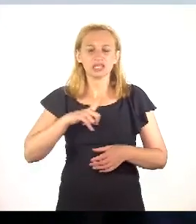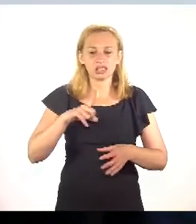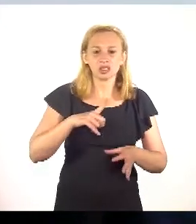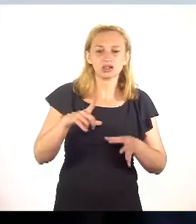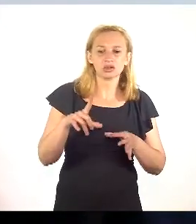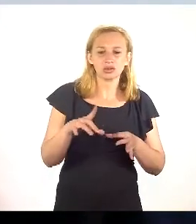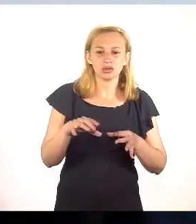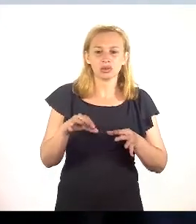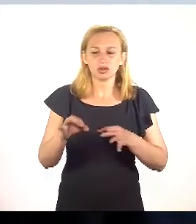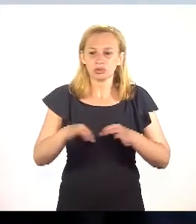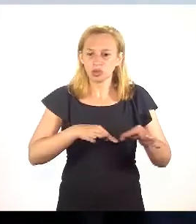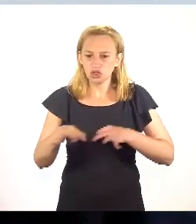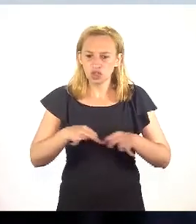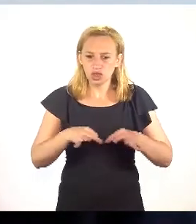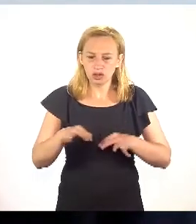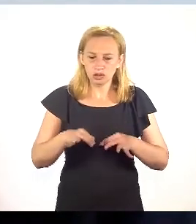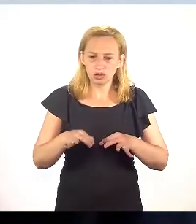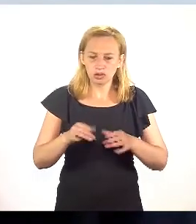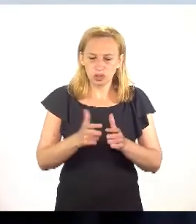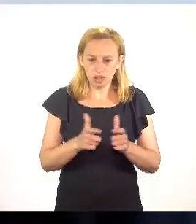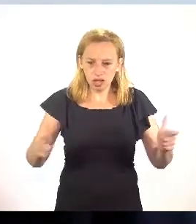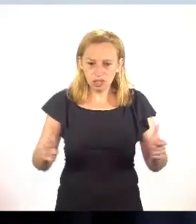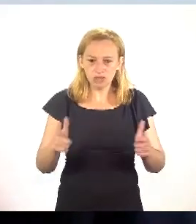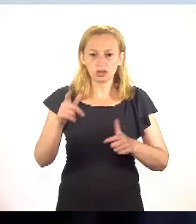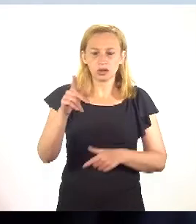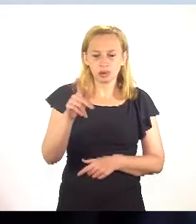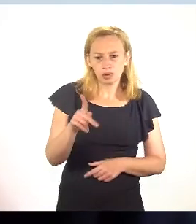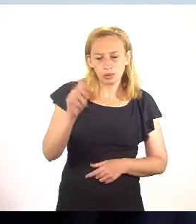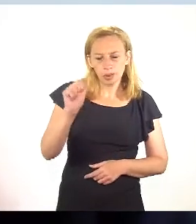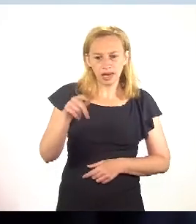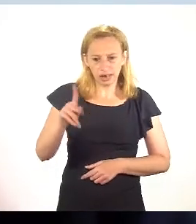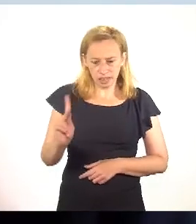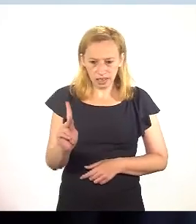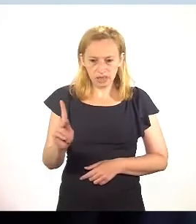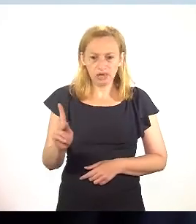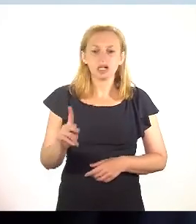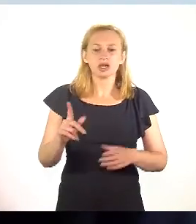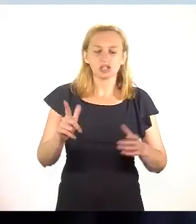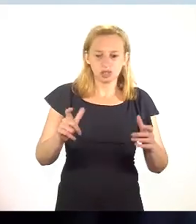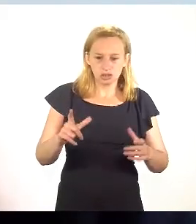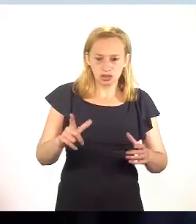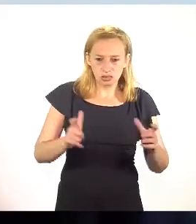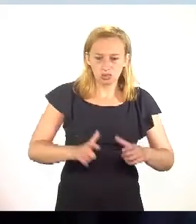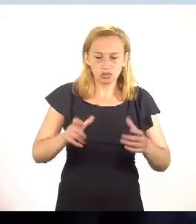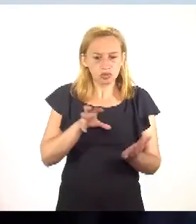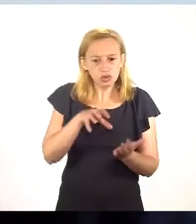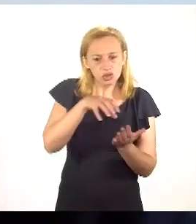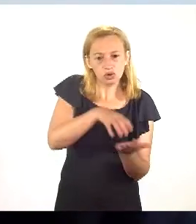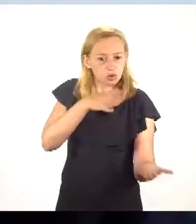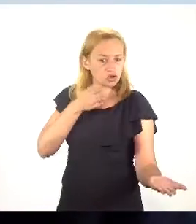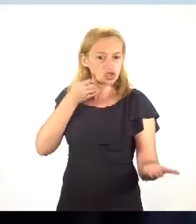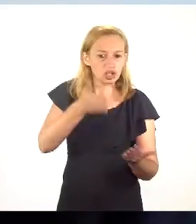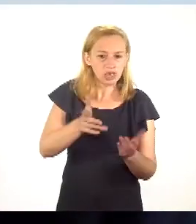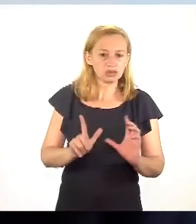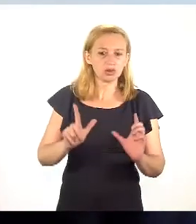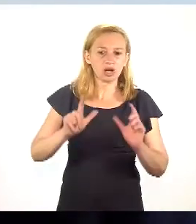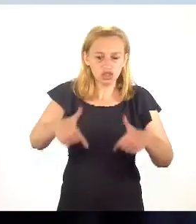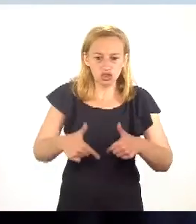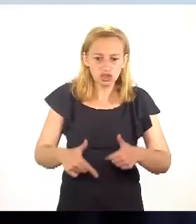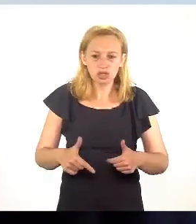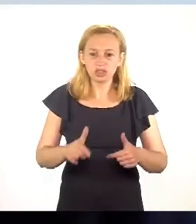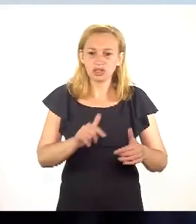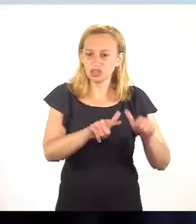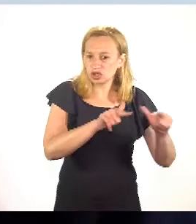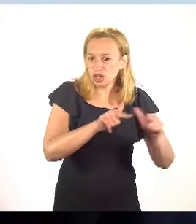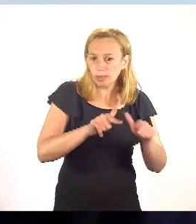ampla no PAC, e aí eles criaram um setor para atuar diretamente, exclusivamente nesses trabalhos. A